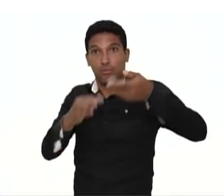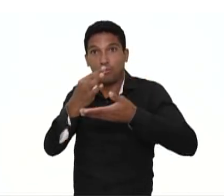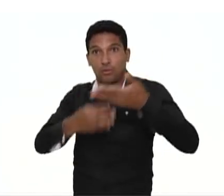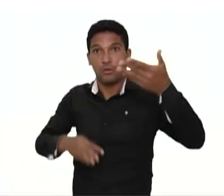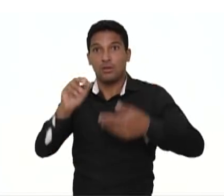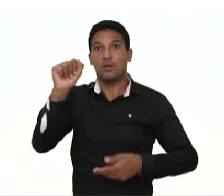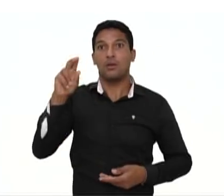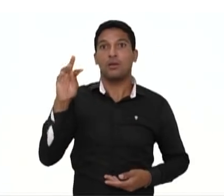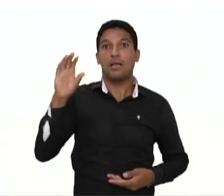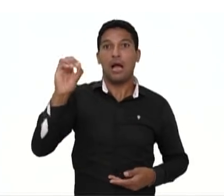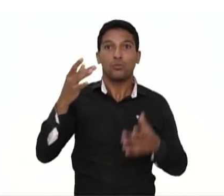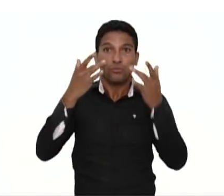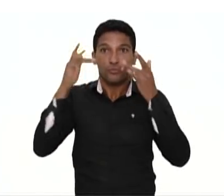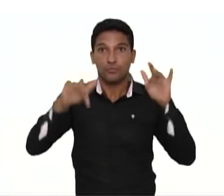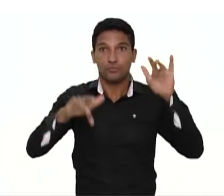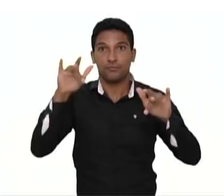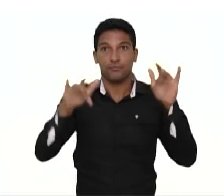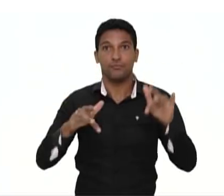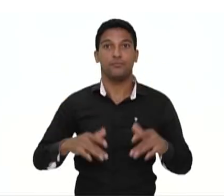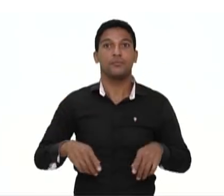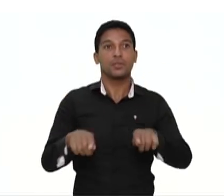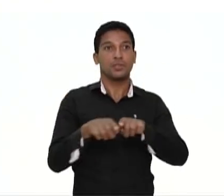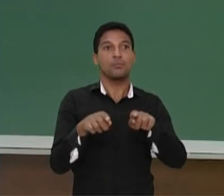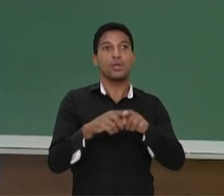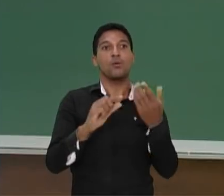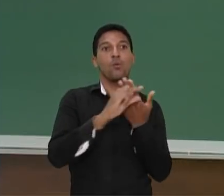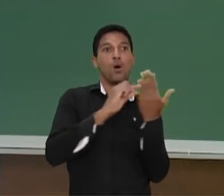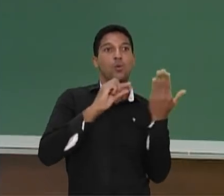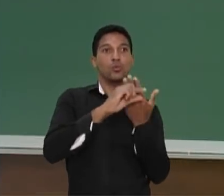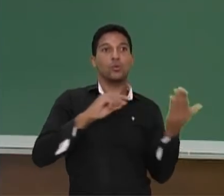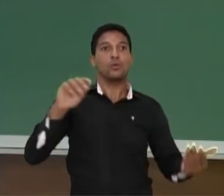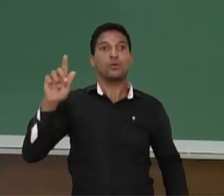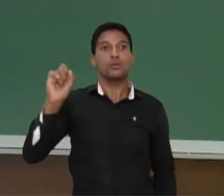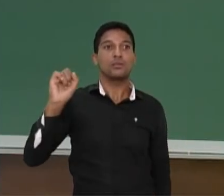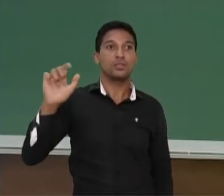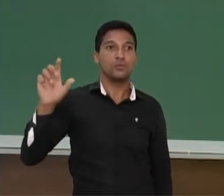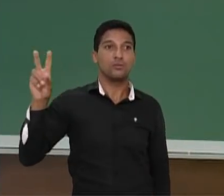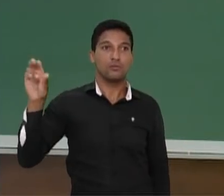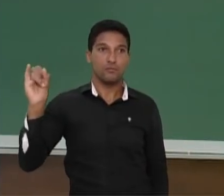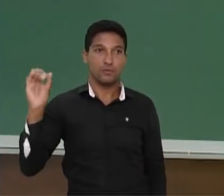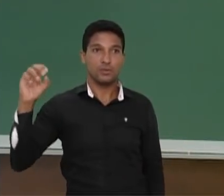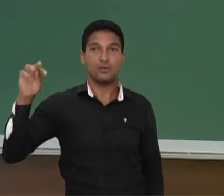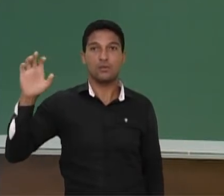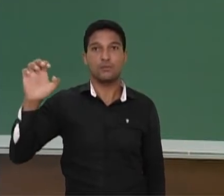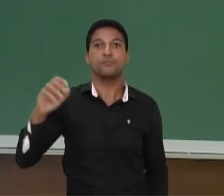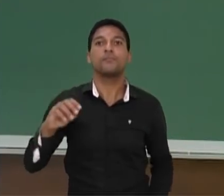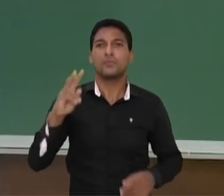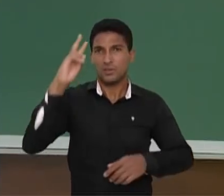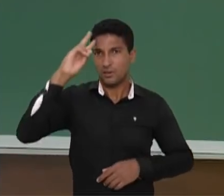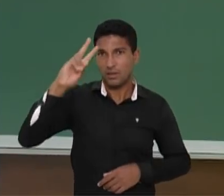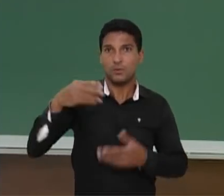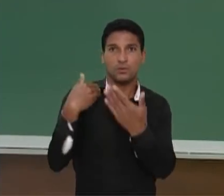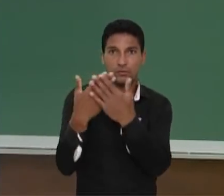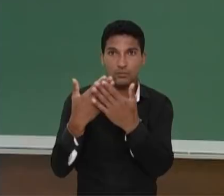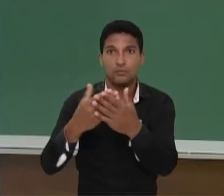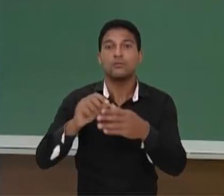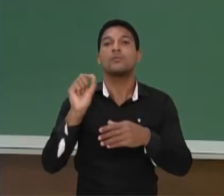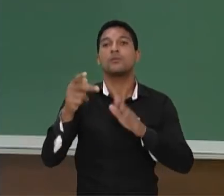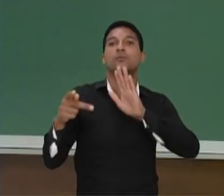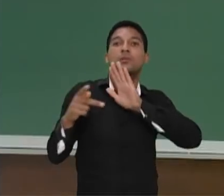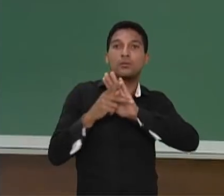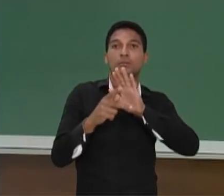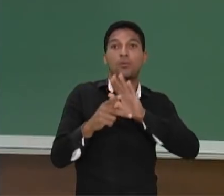Vicente. A origem do alto, né? A gente falou sobre isso, então ela surgiu lá na Idade Média, né? Século X e